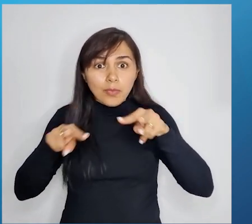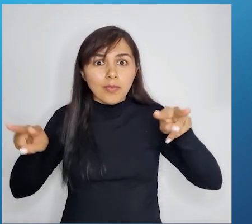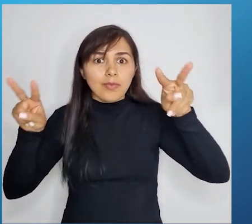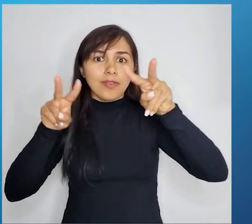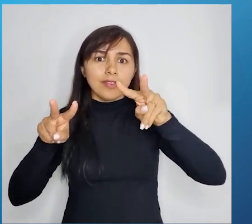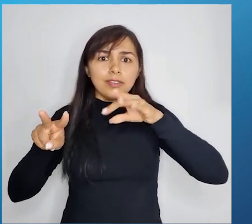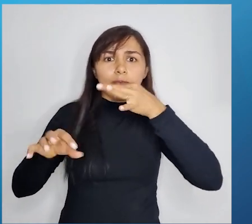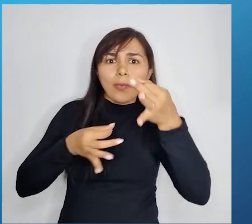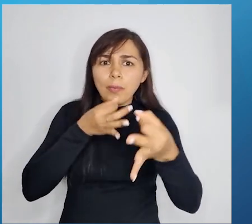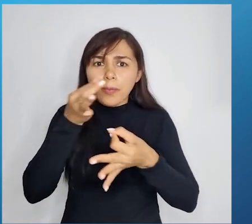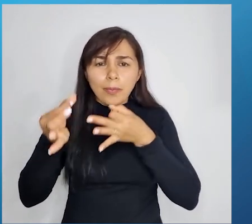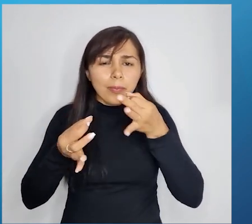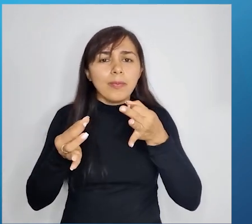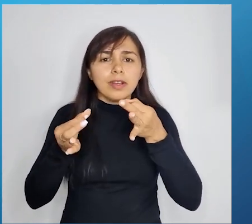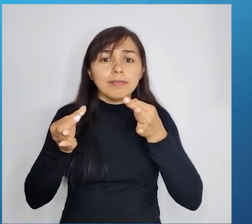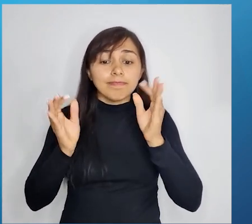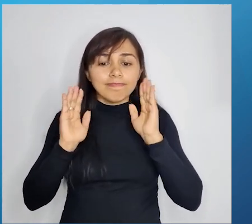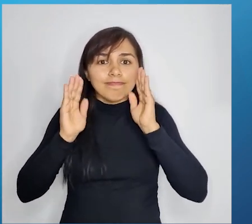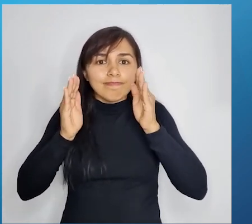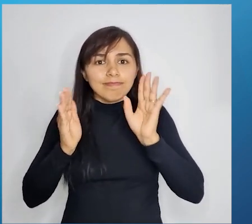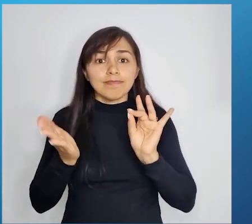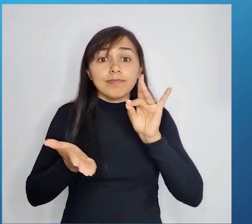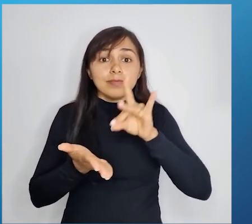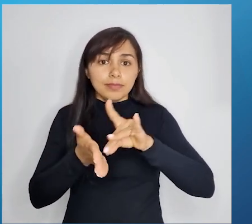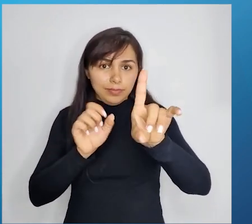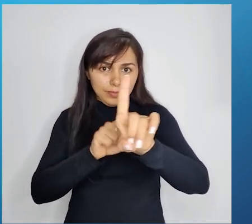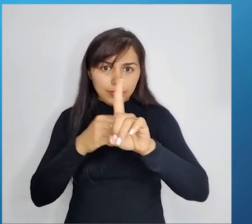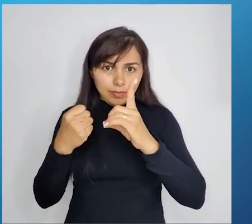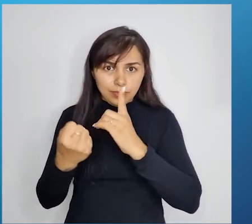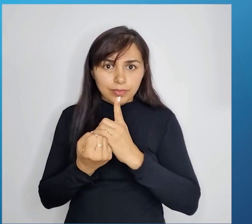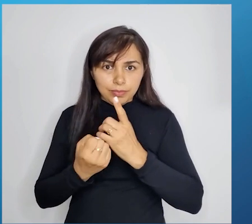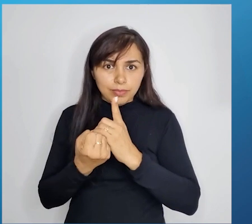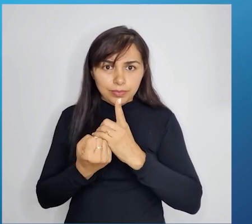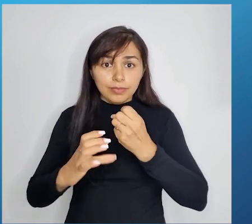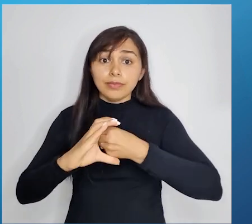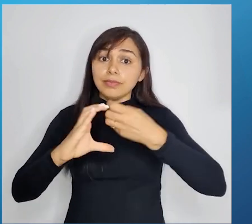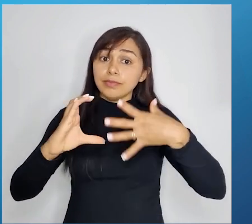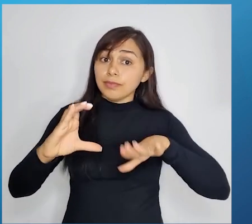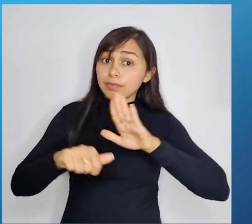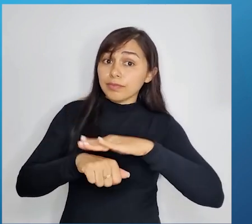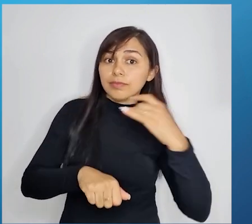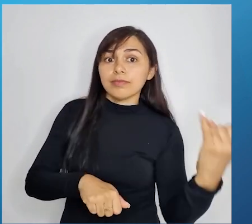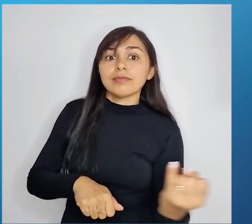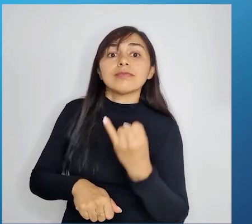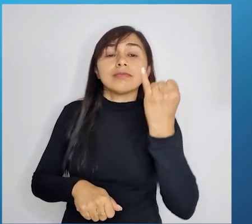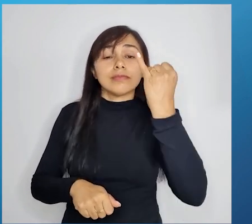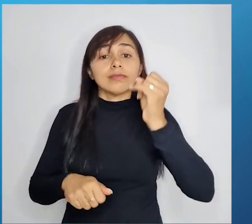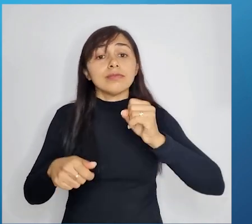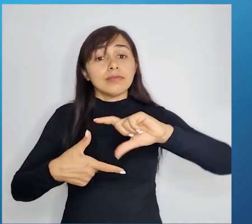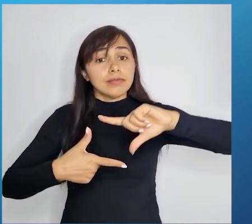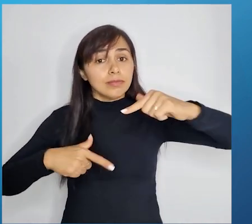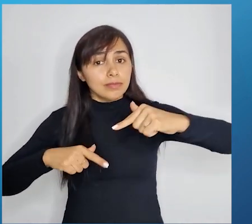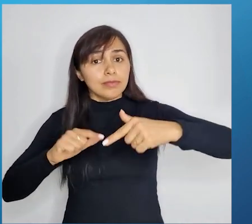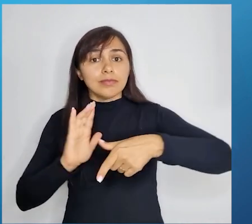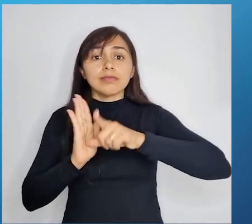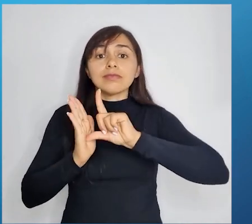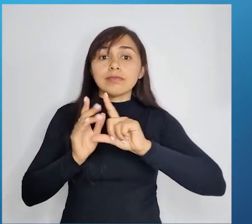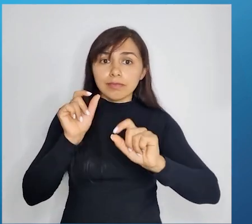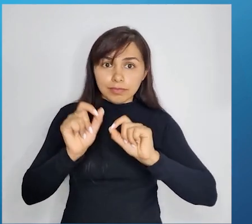vezes com um olhar mais crítico em relação à realidade brasileira. Um dos aspectos mais importantes